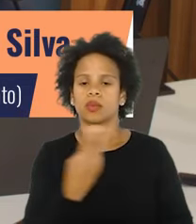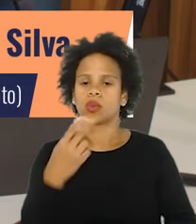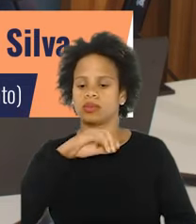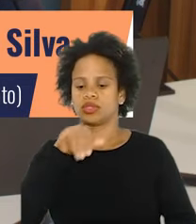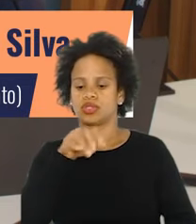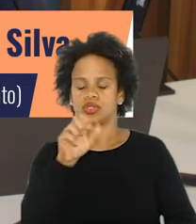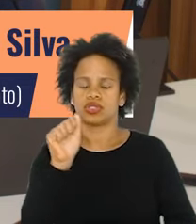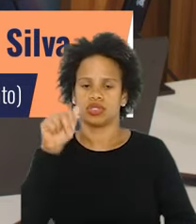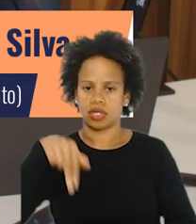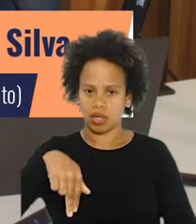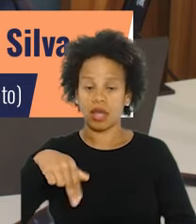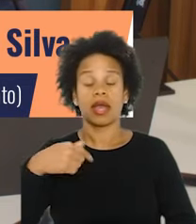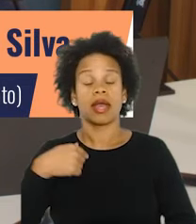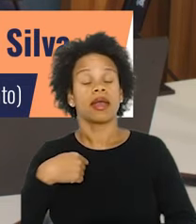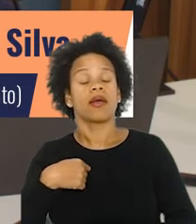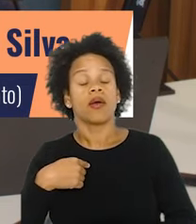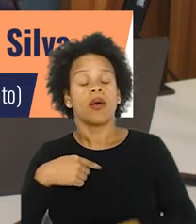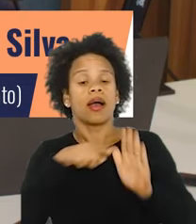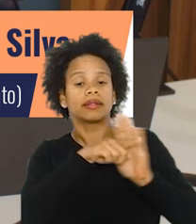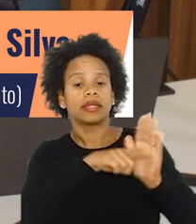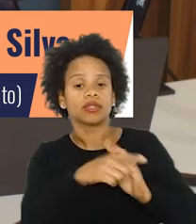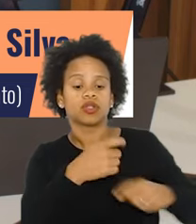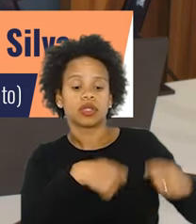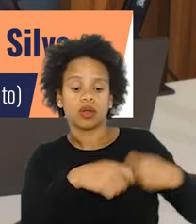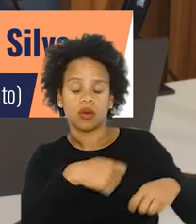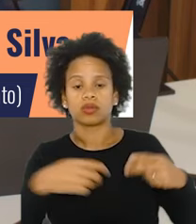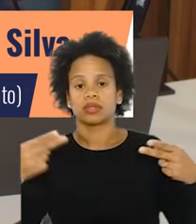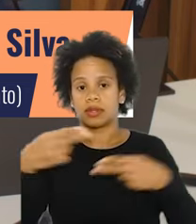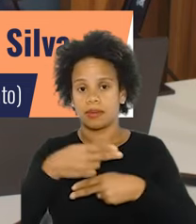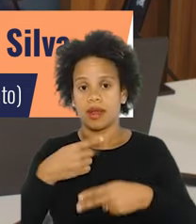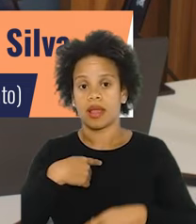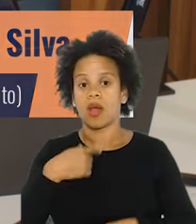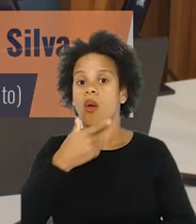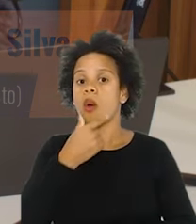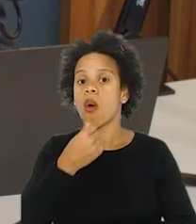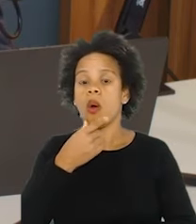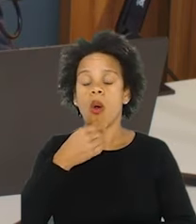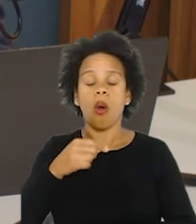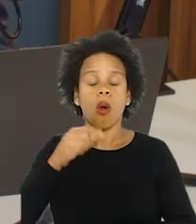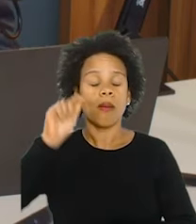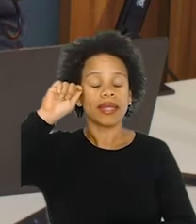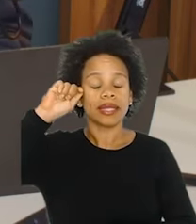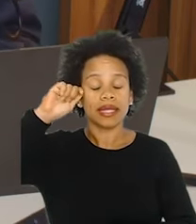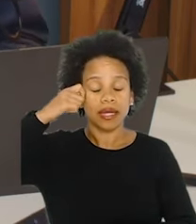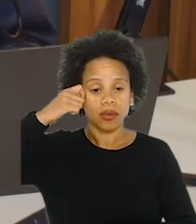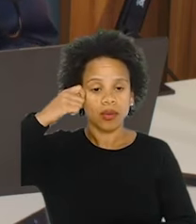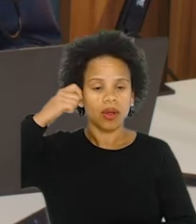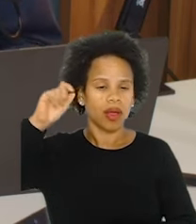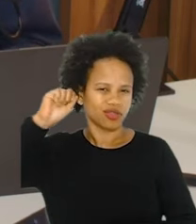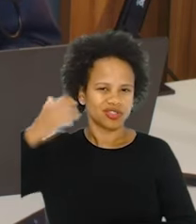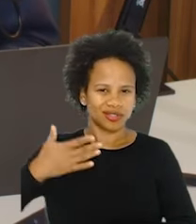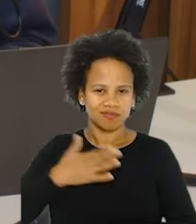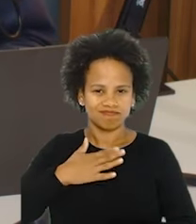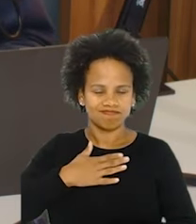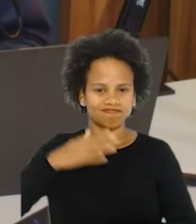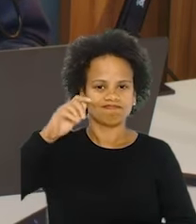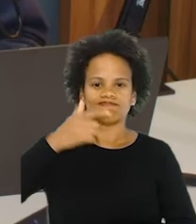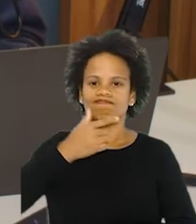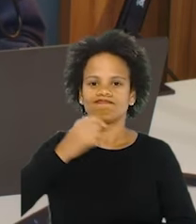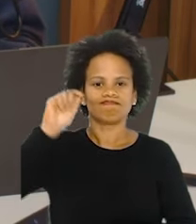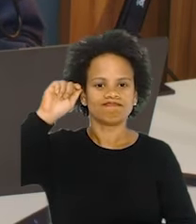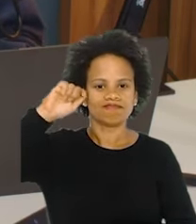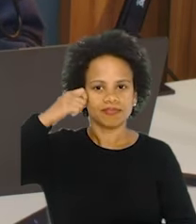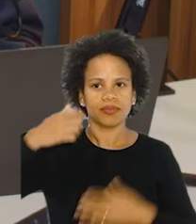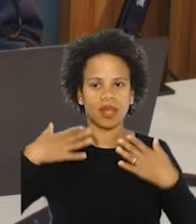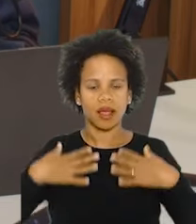Custódio analista de negócios sebrai ã sou um homem negro já fazendo minha autod descrição ã Estou